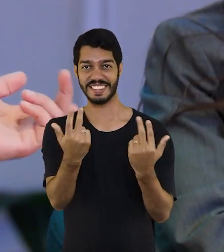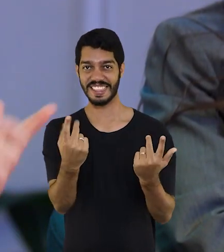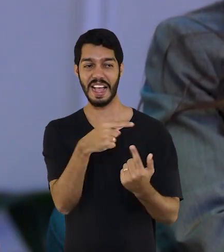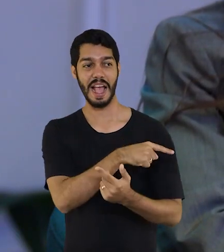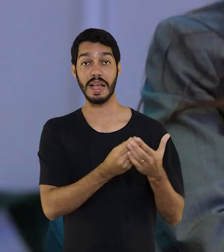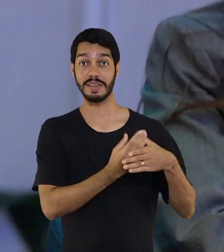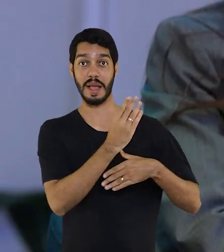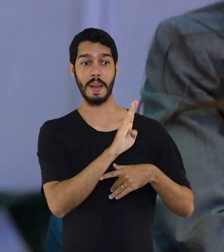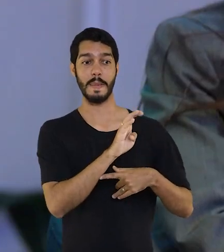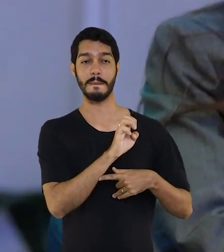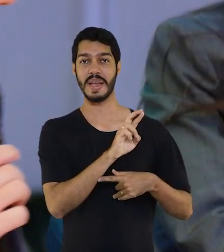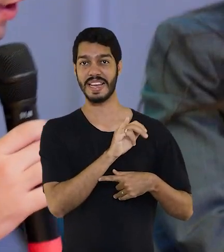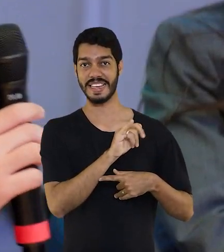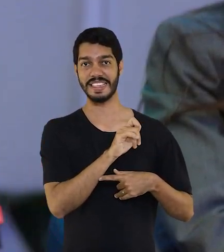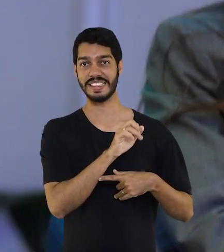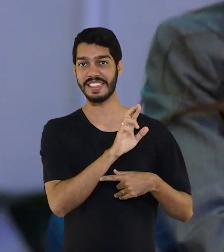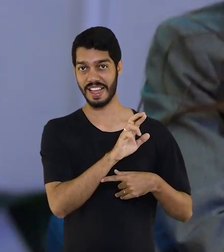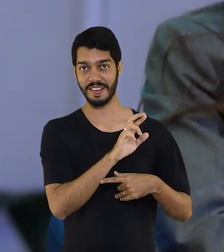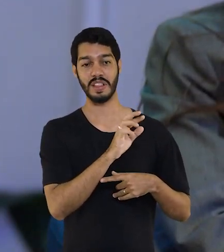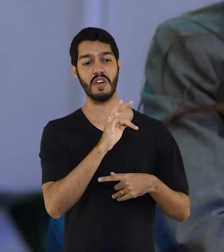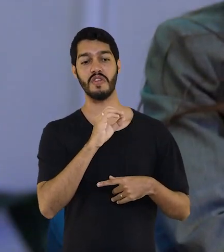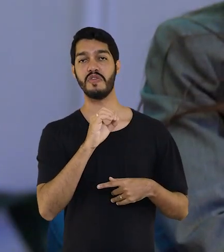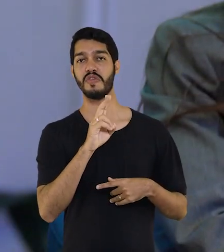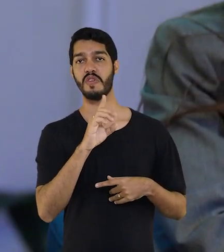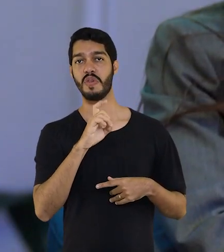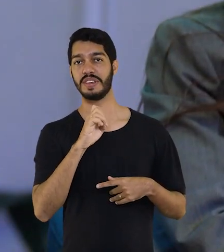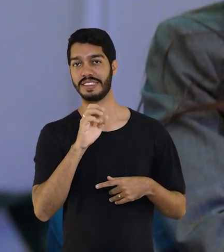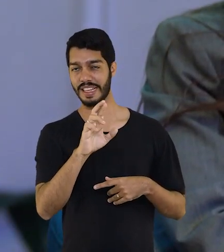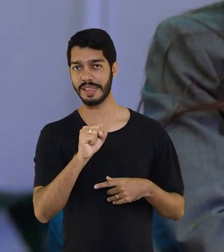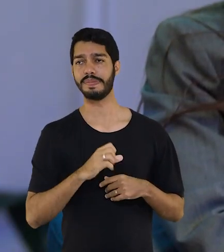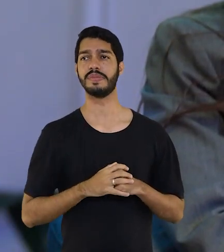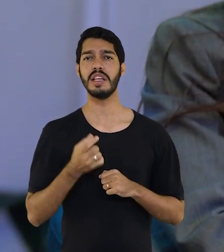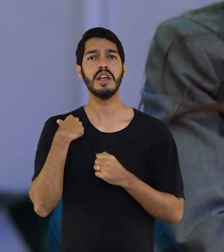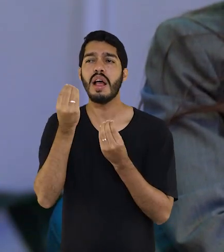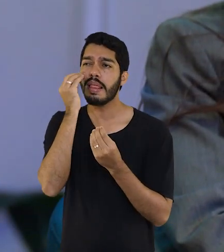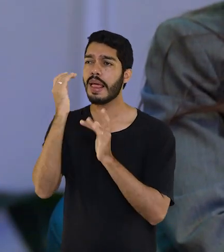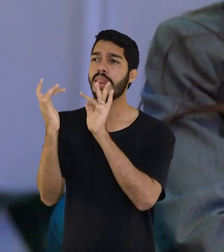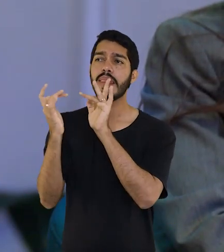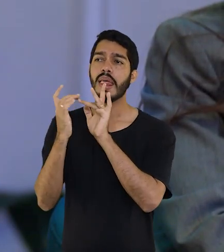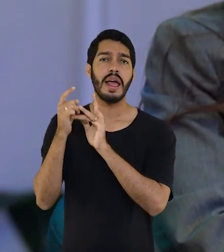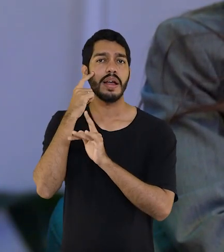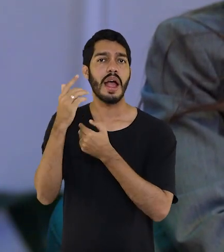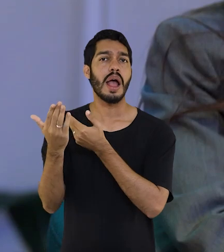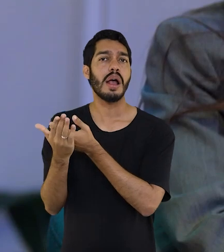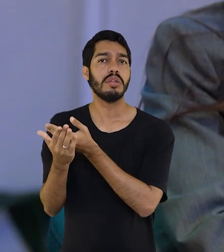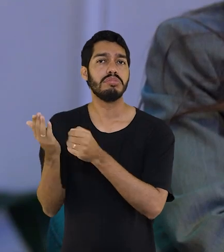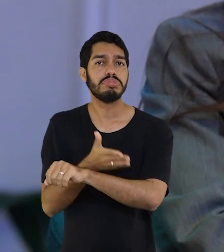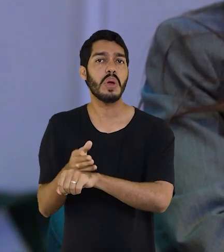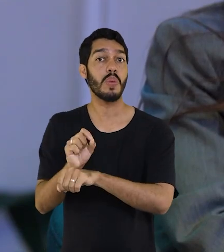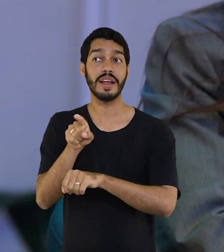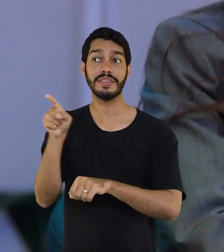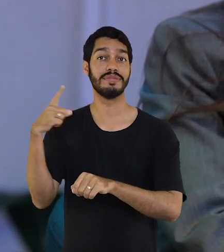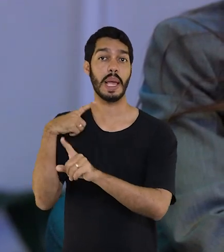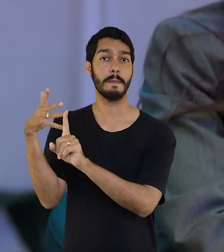nem você fez para montar o Betting Founders, e fui tentar entender o que as pessoas tinham em comum. Uma coisa que eu entendi que a maioria dos grandes empreendedores tinham em comum